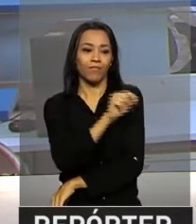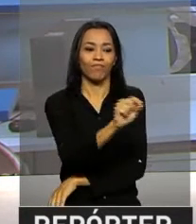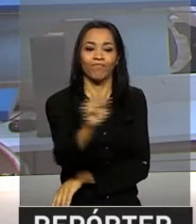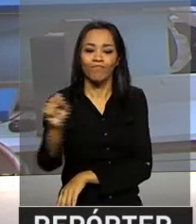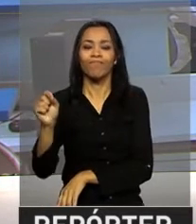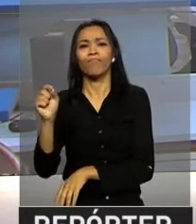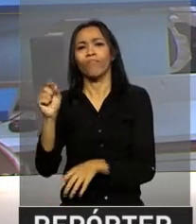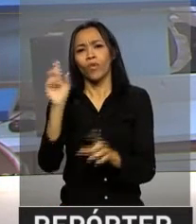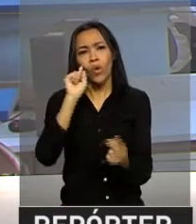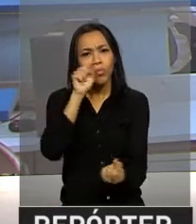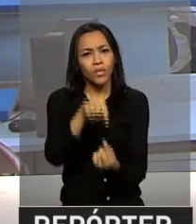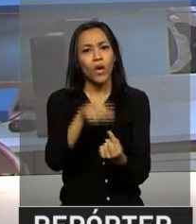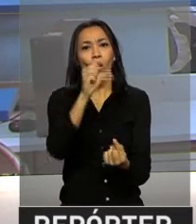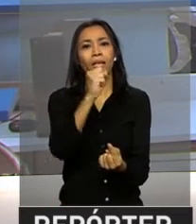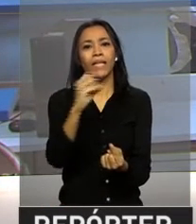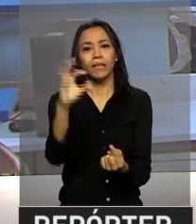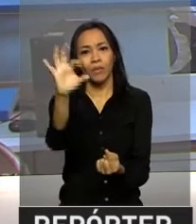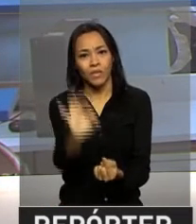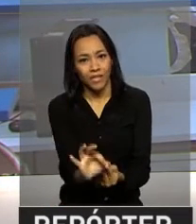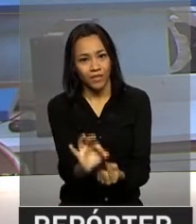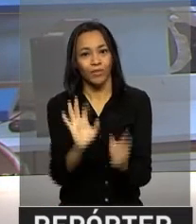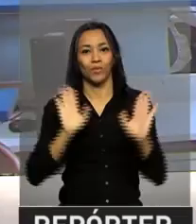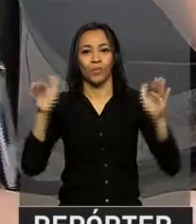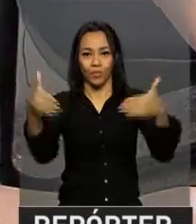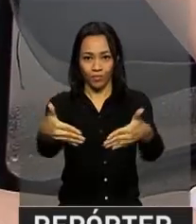menos 80% do público-alvo.